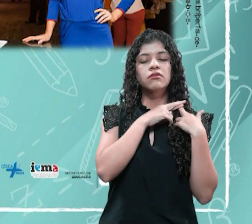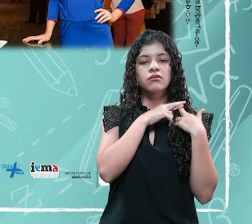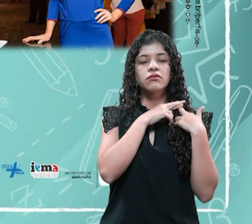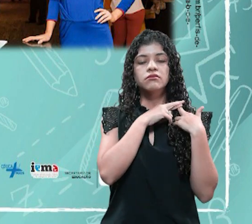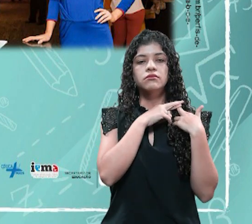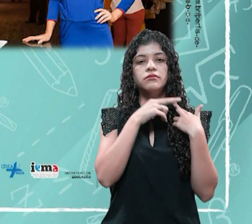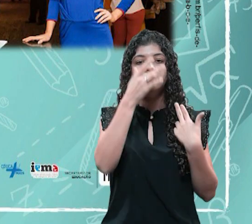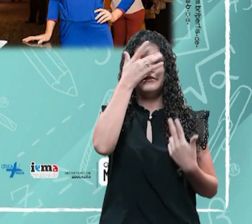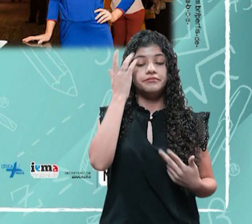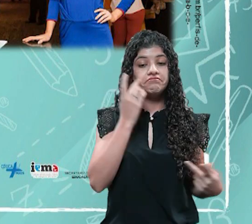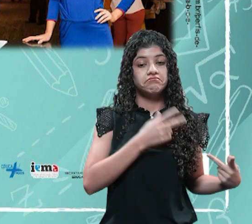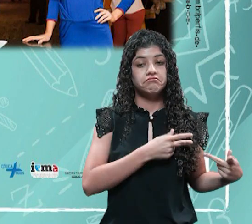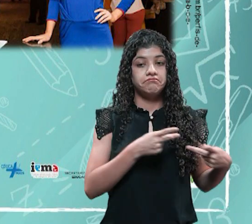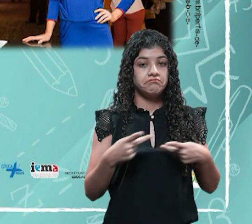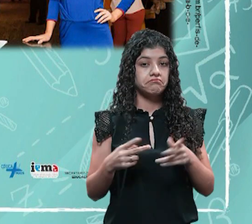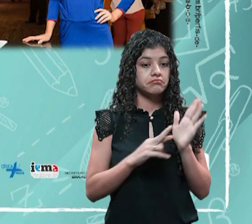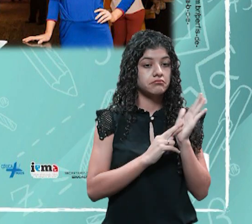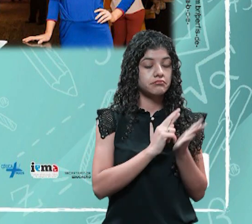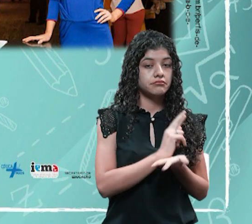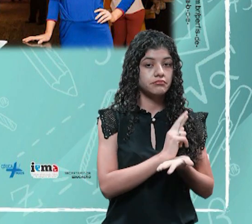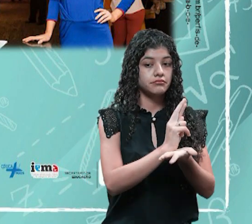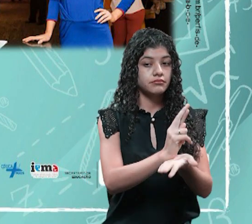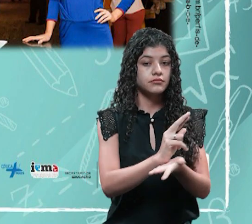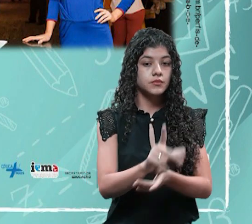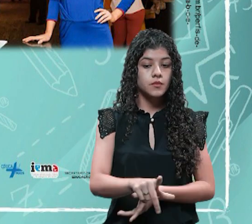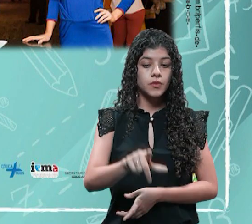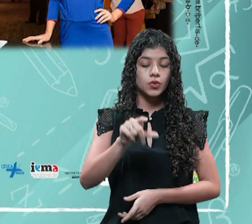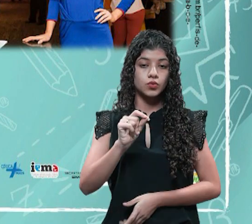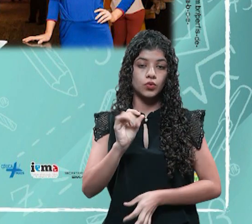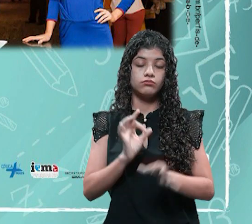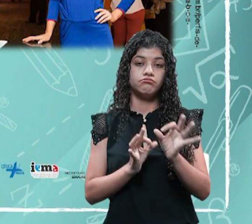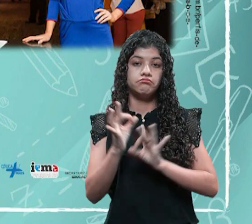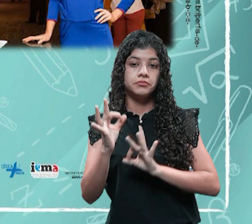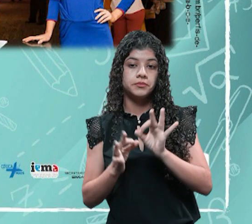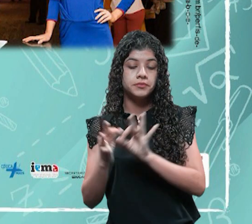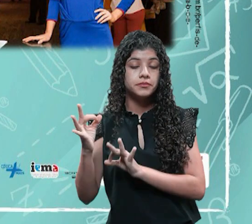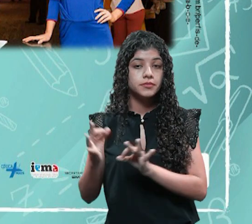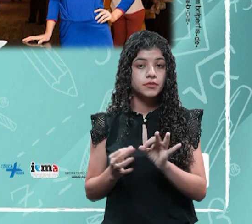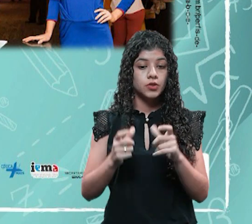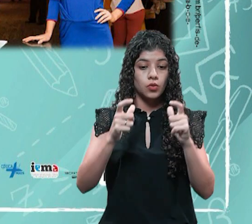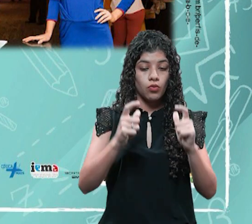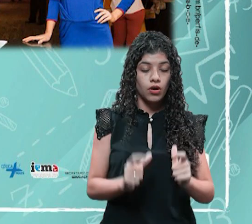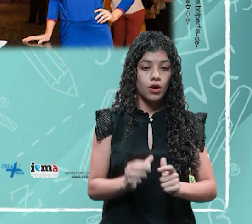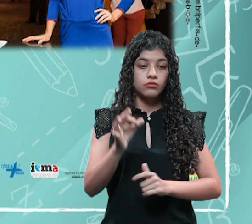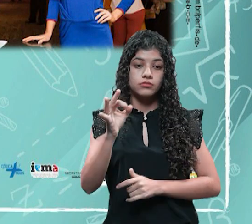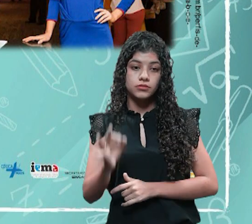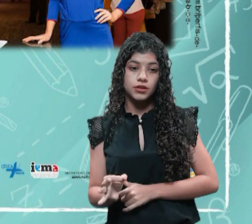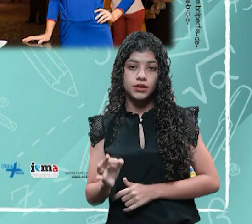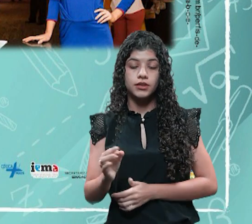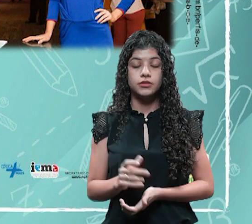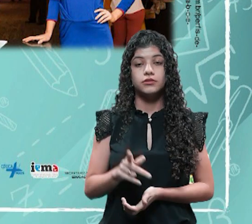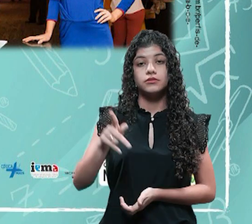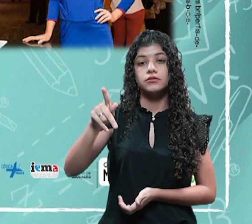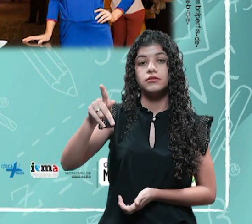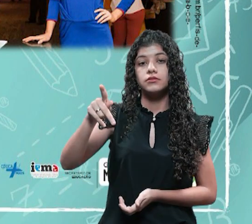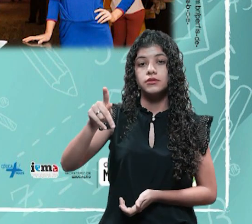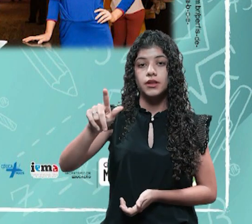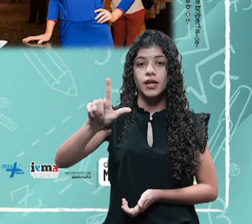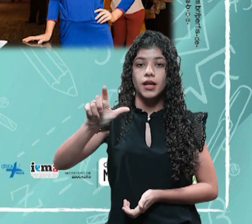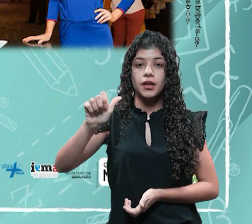do recepcionista? Escolhas e montagens em local apropriado, placas de